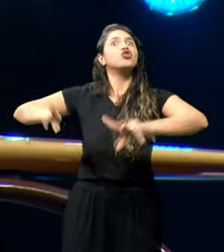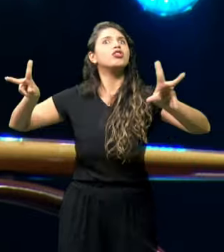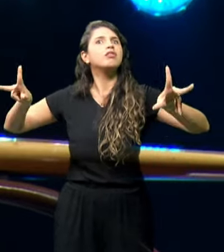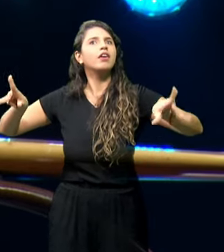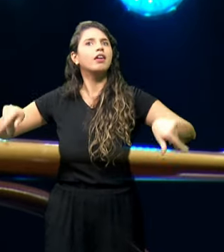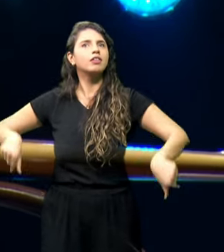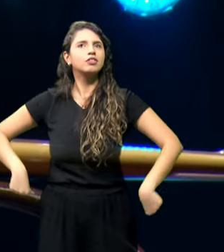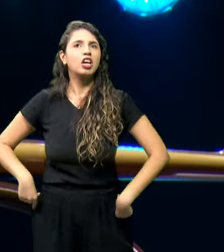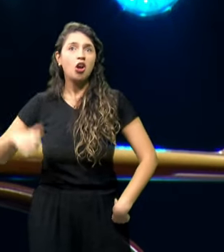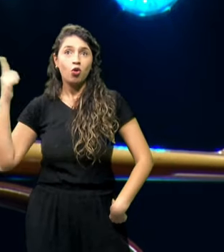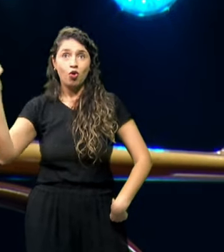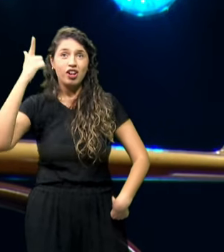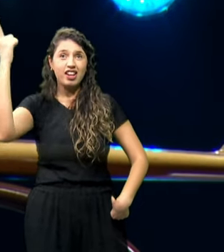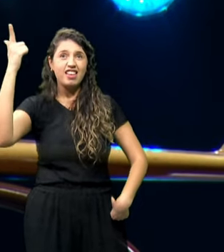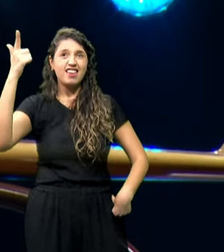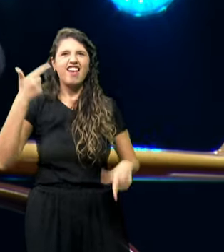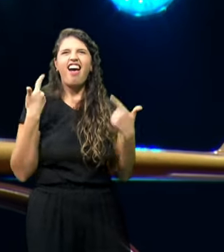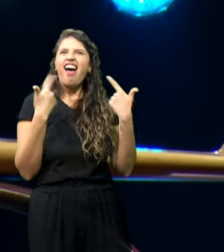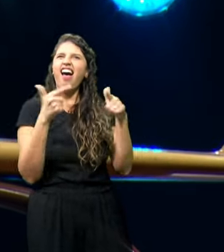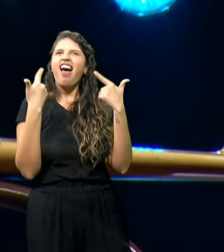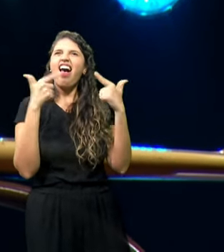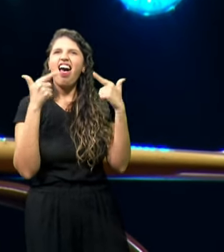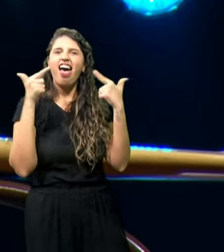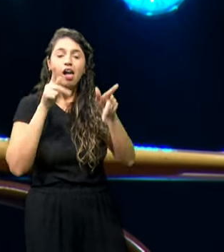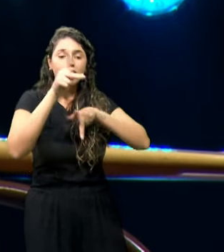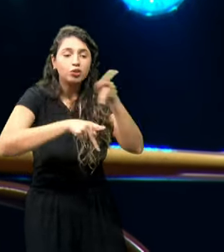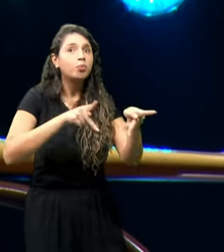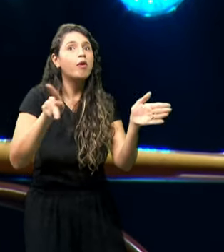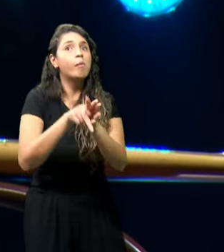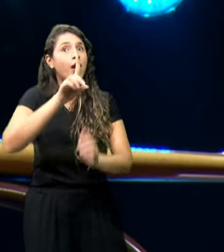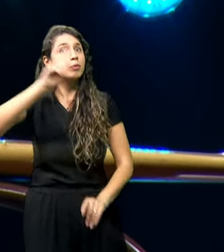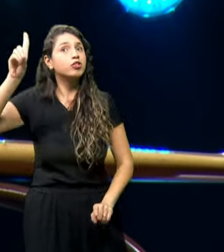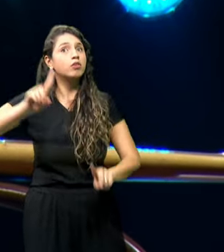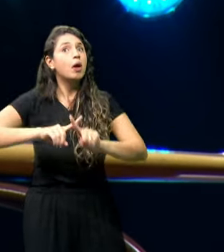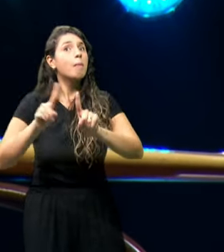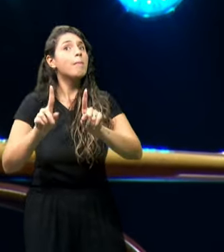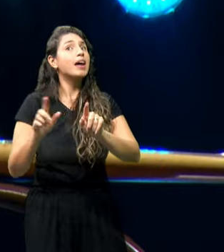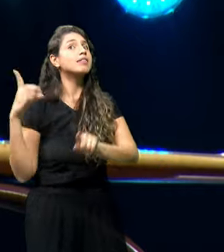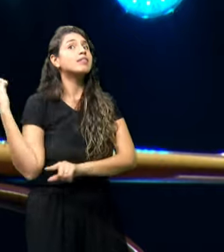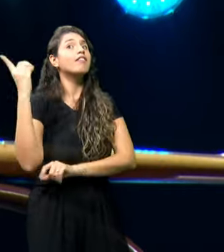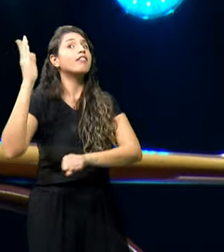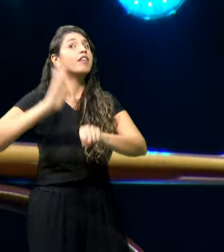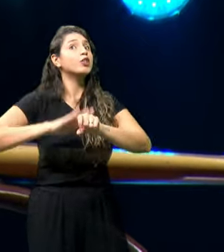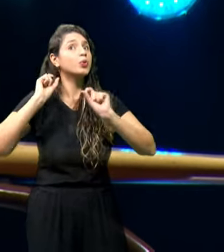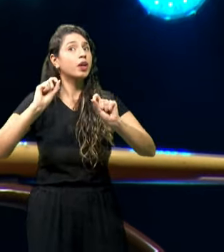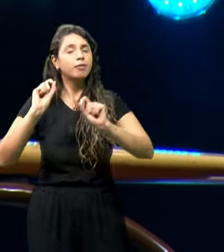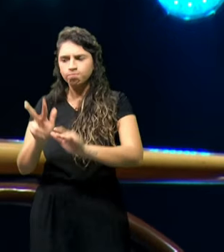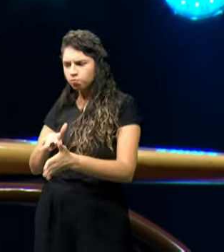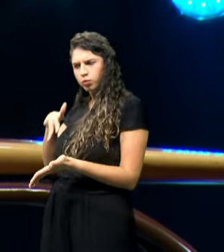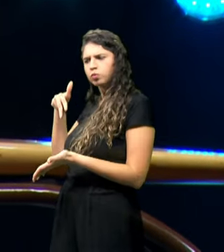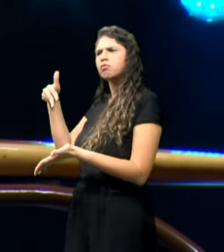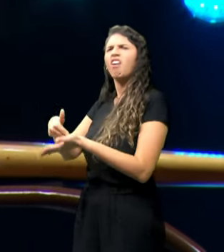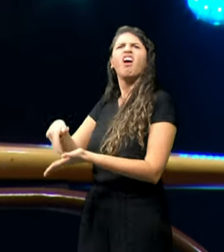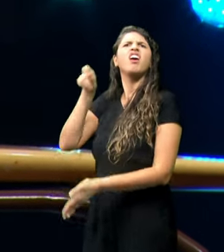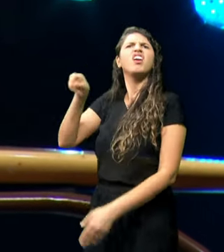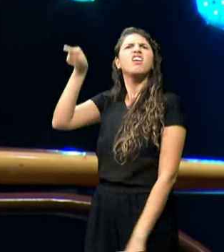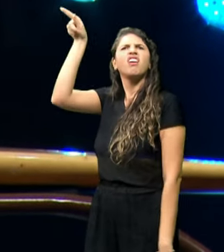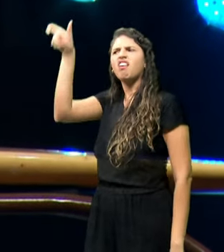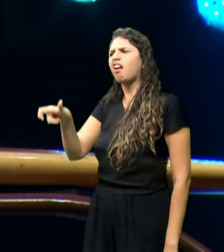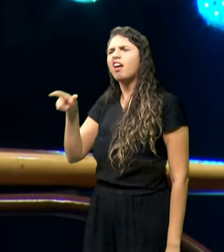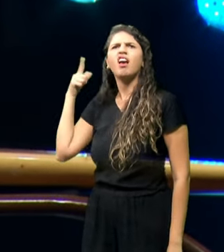esse incircunciso? Para afrontar o exército do Deus vivo. O que é que Davi está dizendo? Esse cara não tem aliança com Deus.